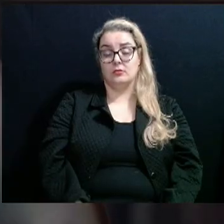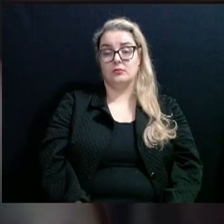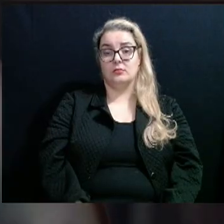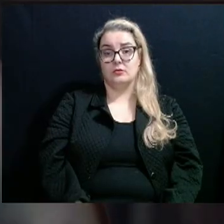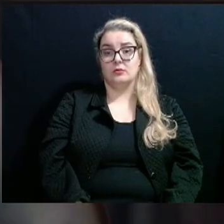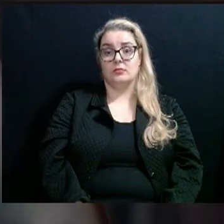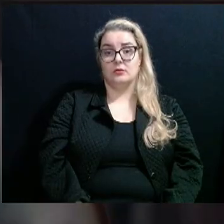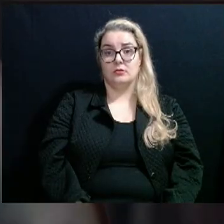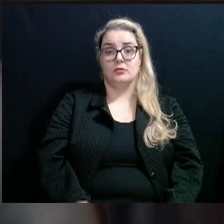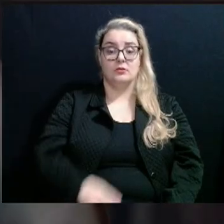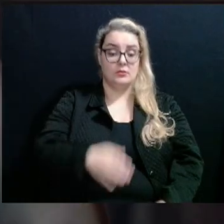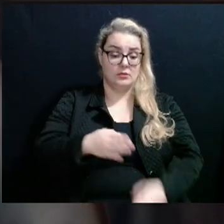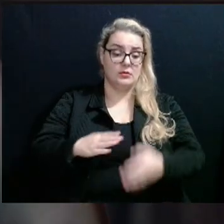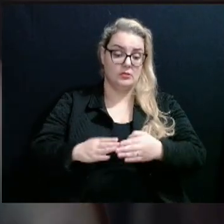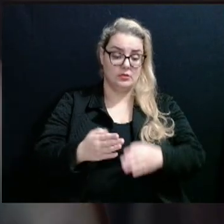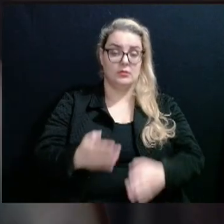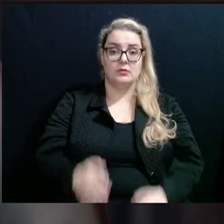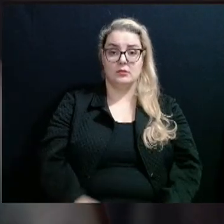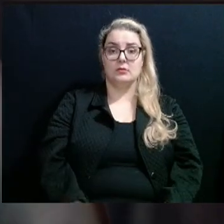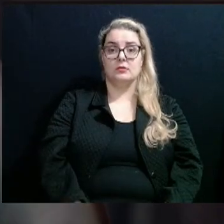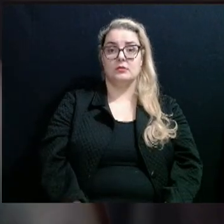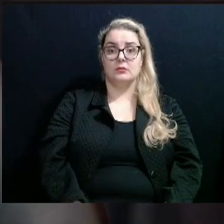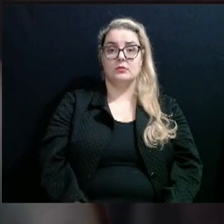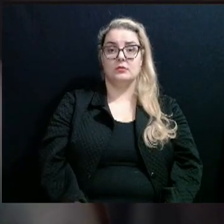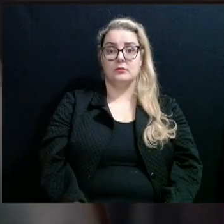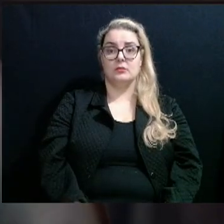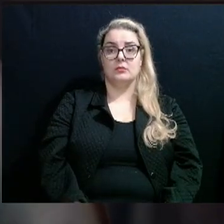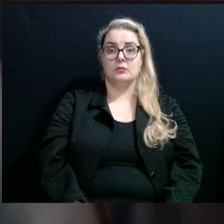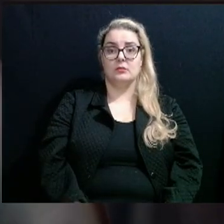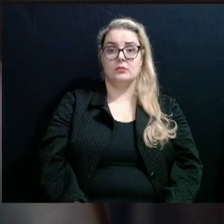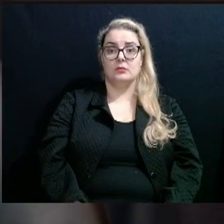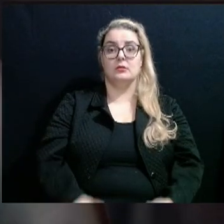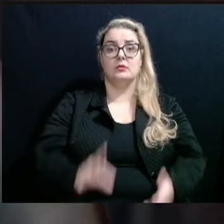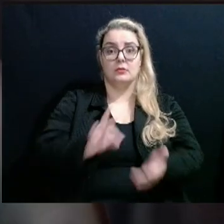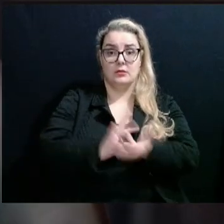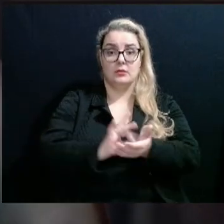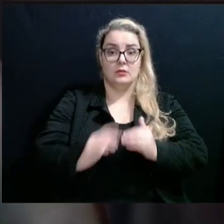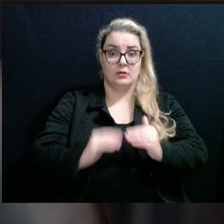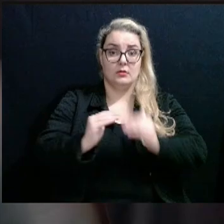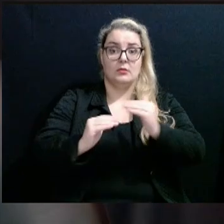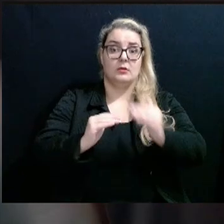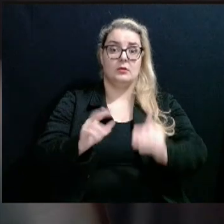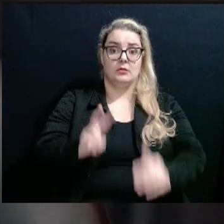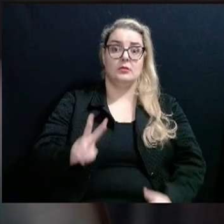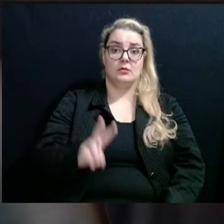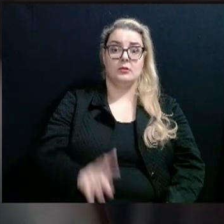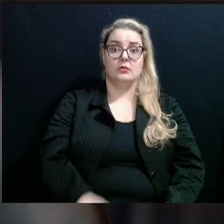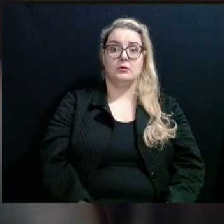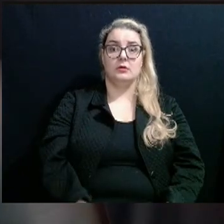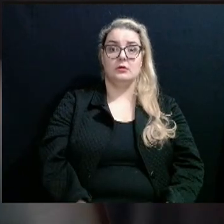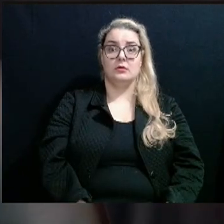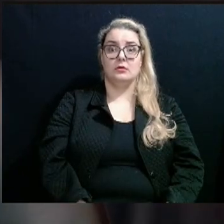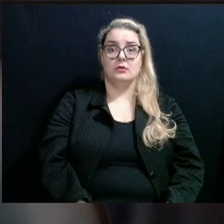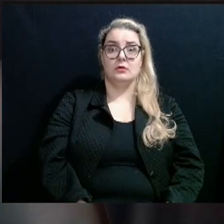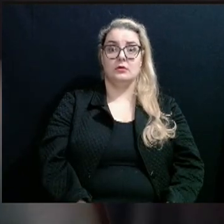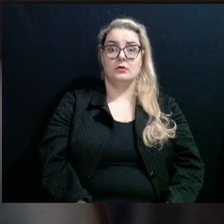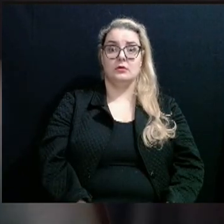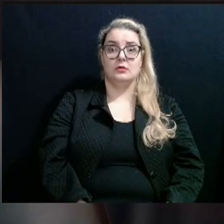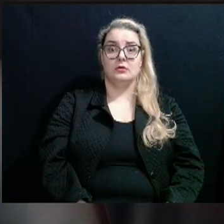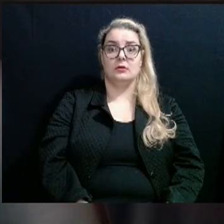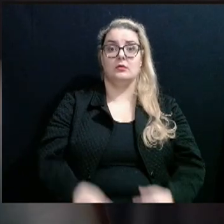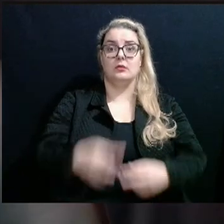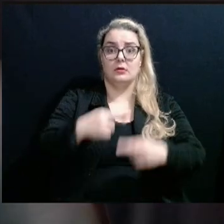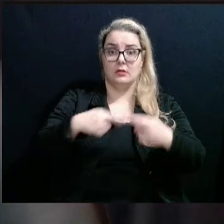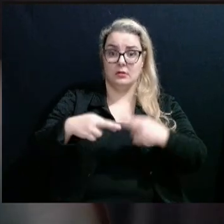bactérias, né, para realmente formatação da vitamina. Muito bem. Agora, em relação